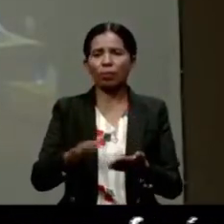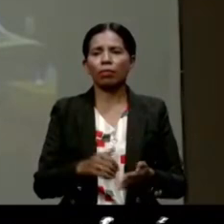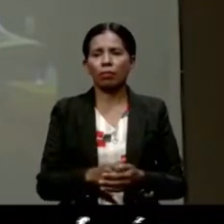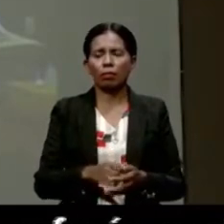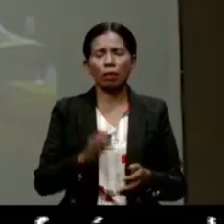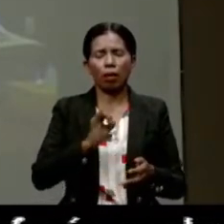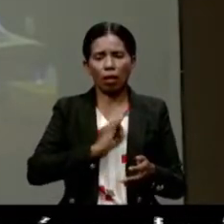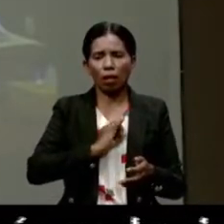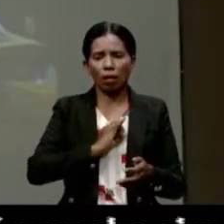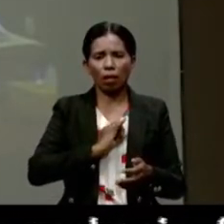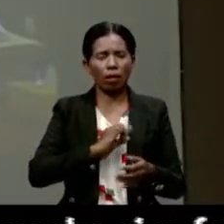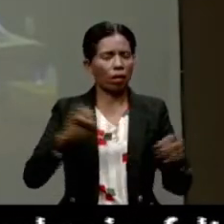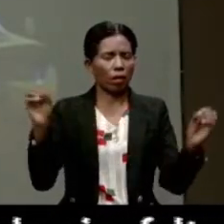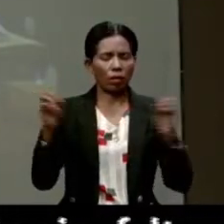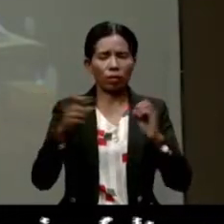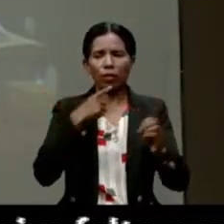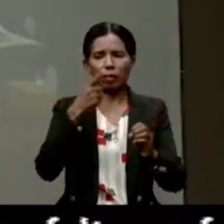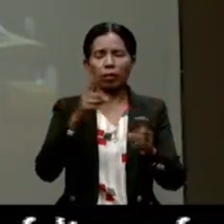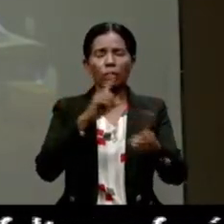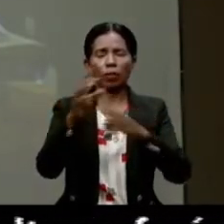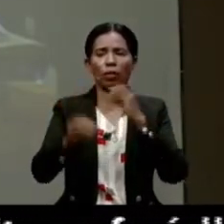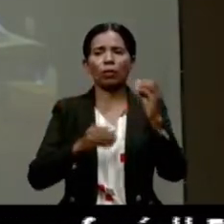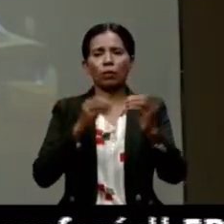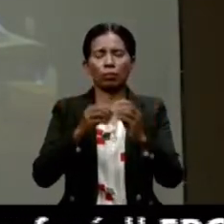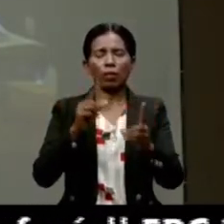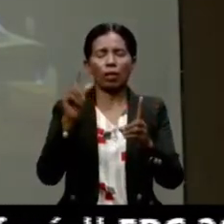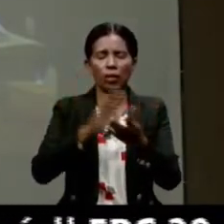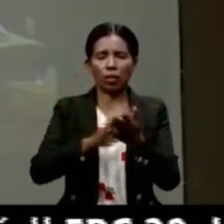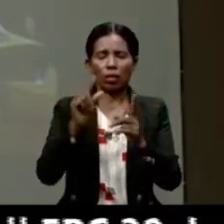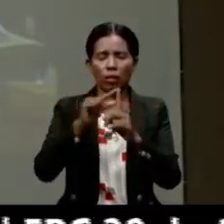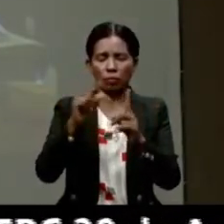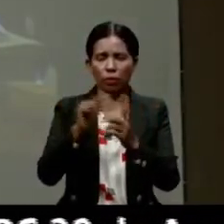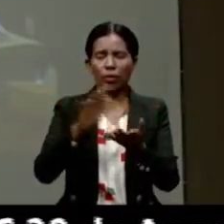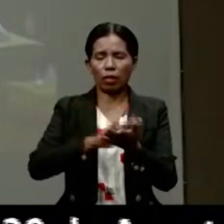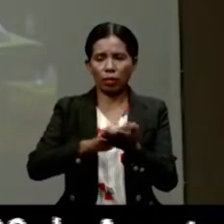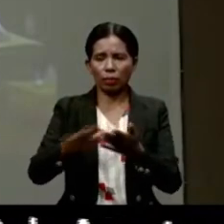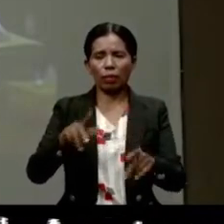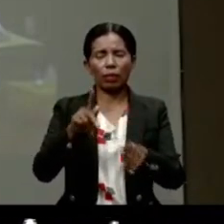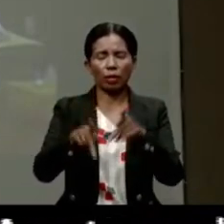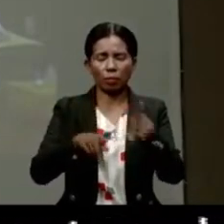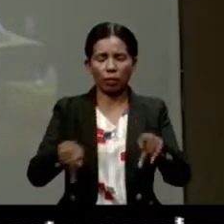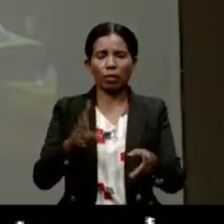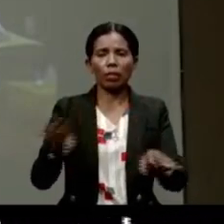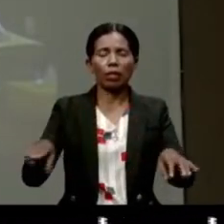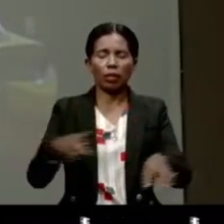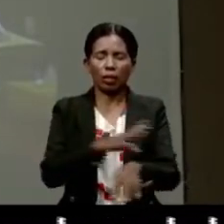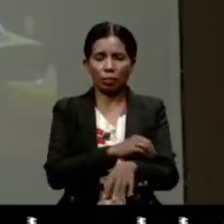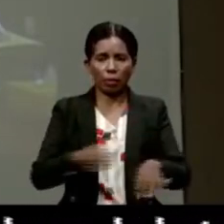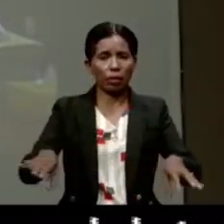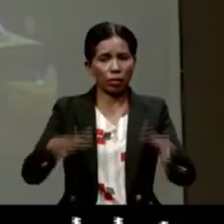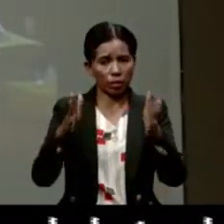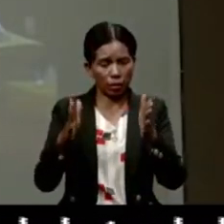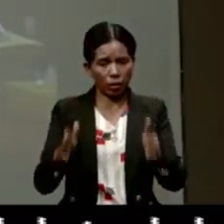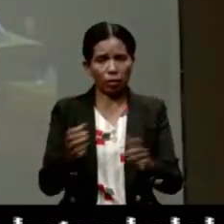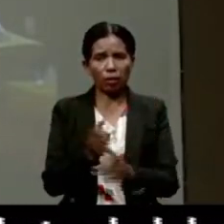hau bahau haula ia korazenida tu kolia lia fuan hamos bai tenia profesional saudi sira nebemak